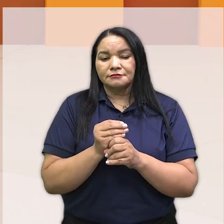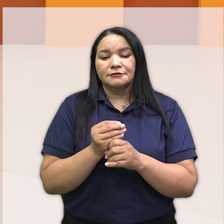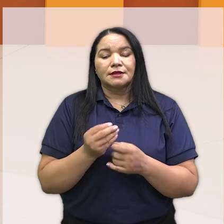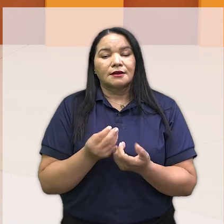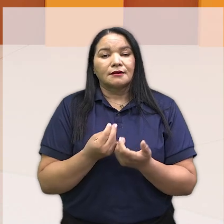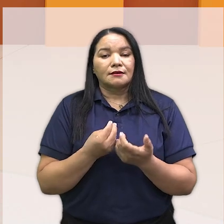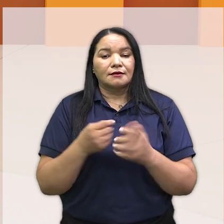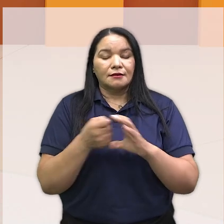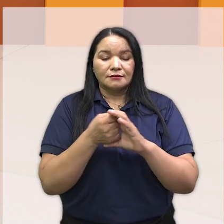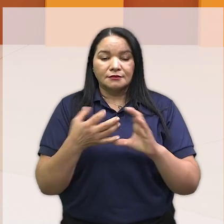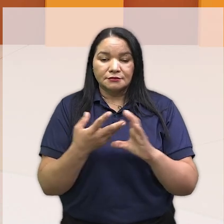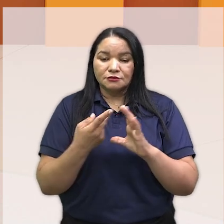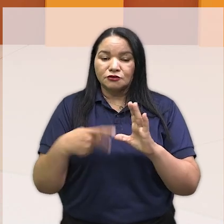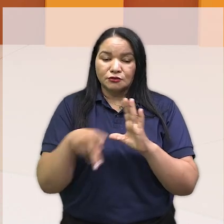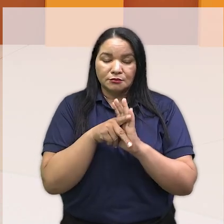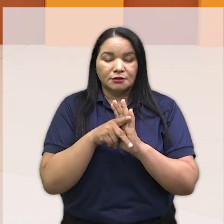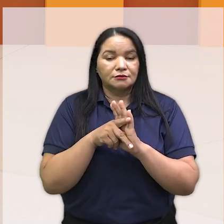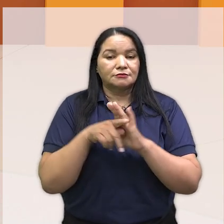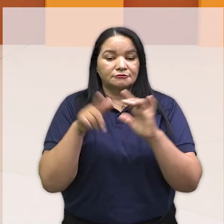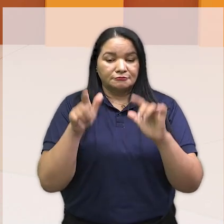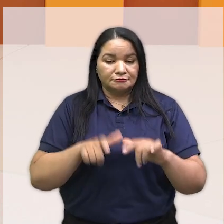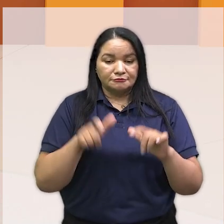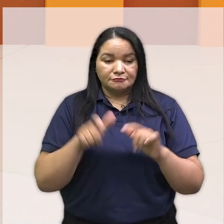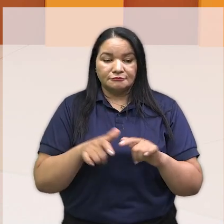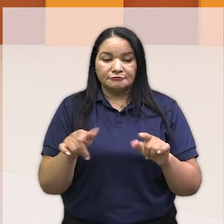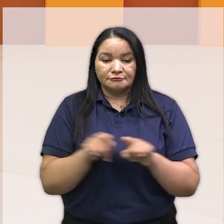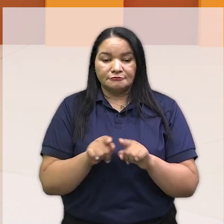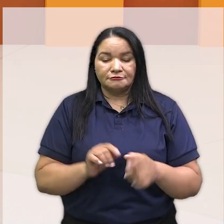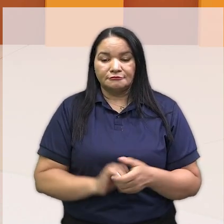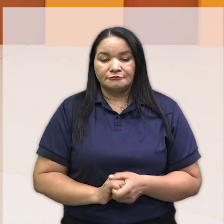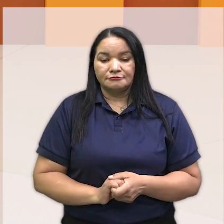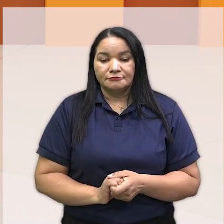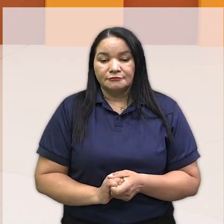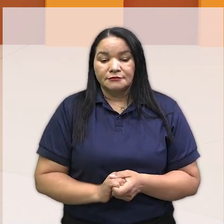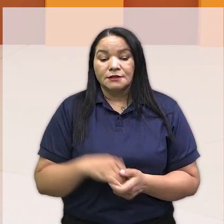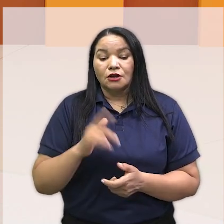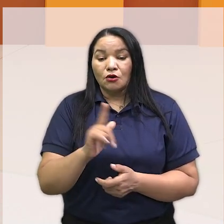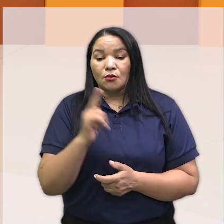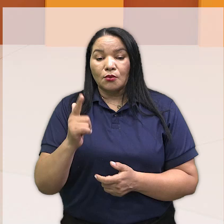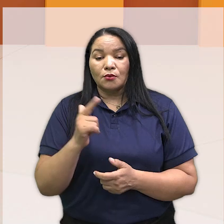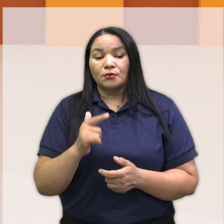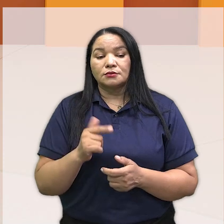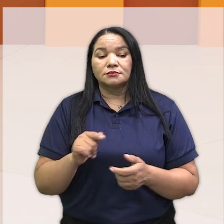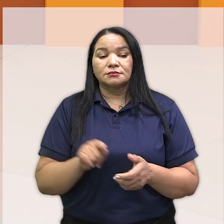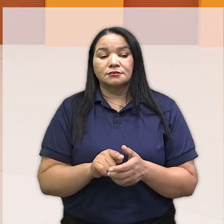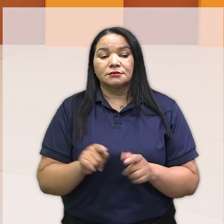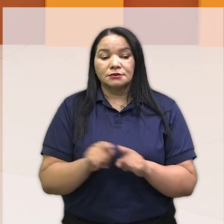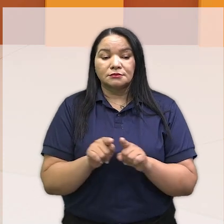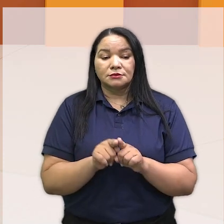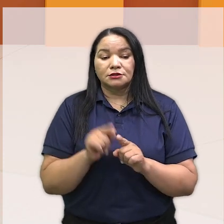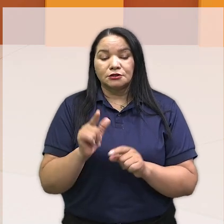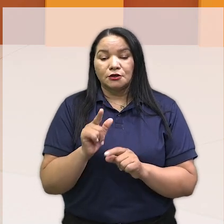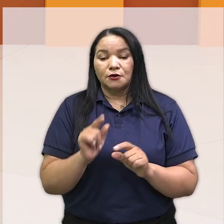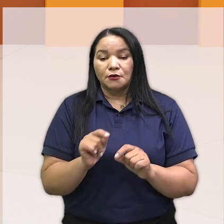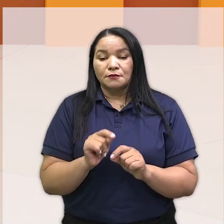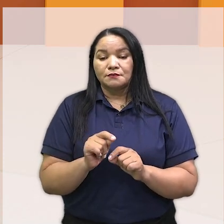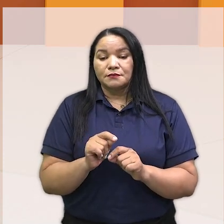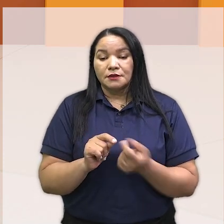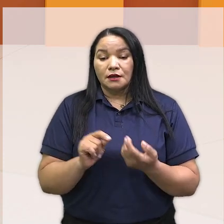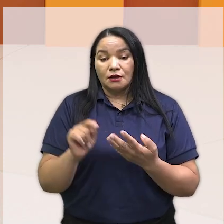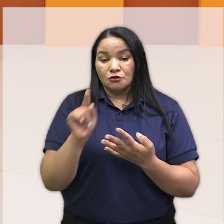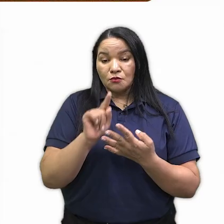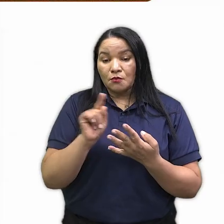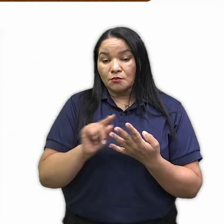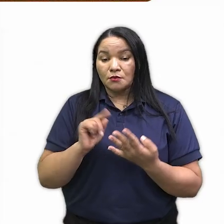acaba caracterizando muito essa região, tá? Mas também teremos os aborígenes australianos e os